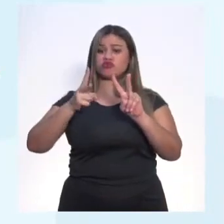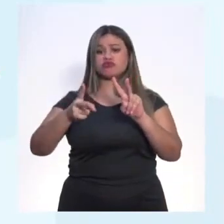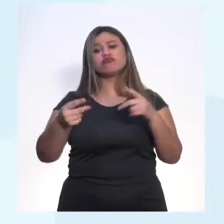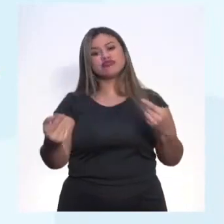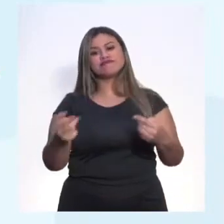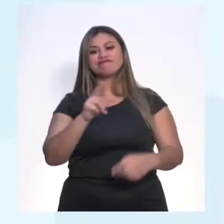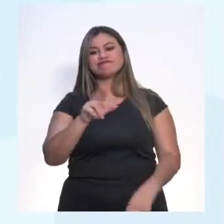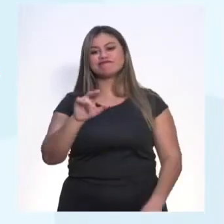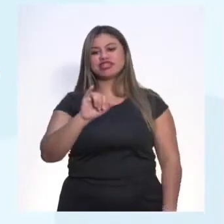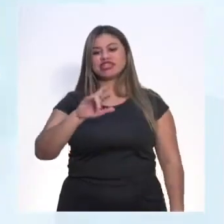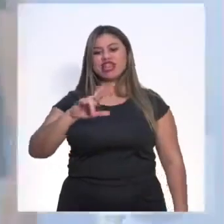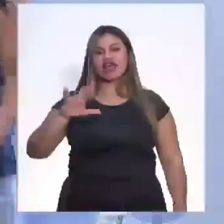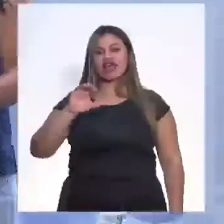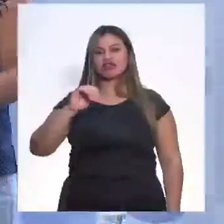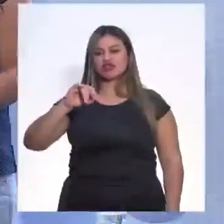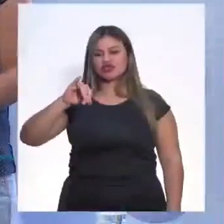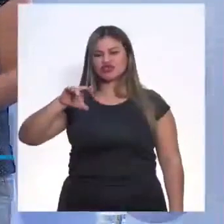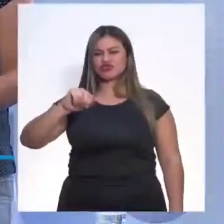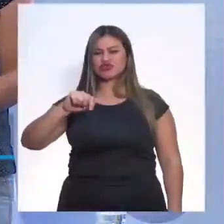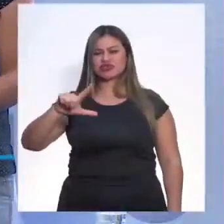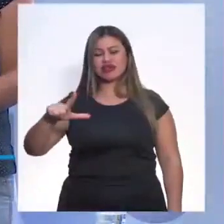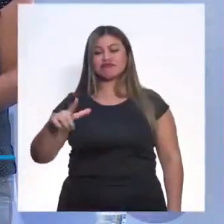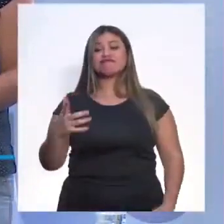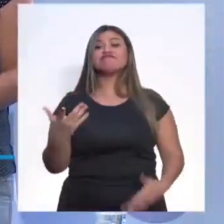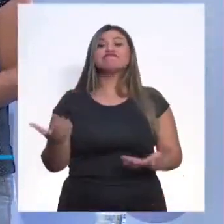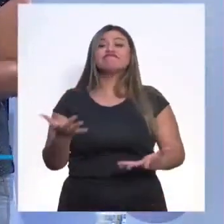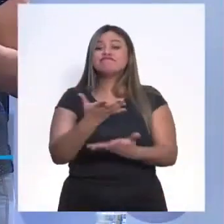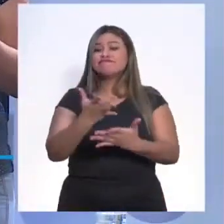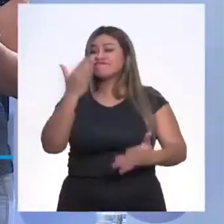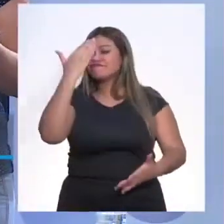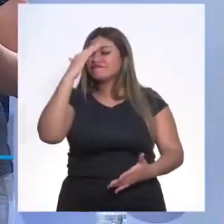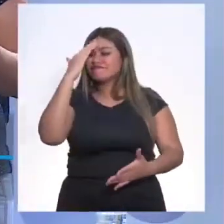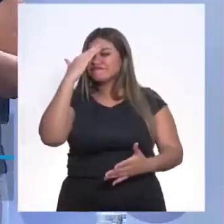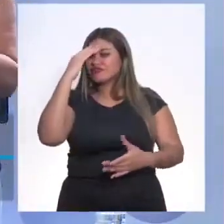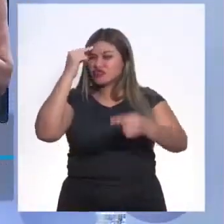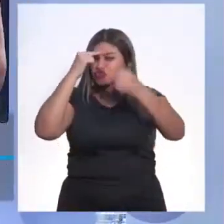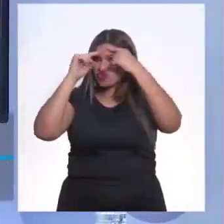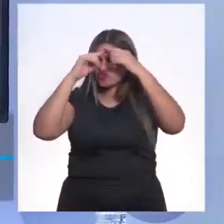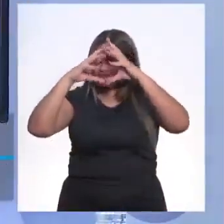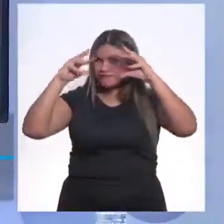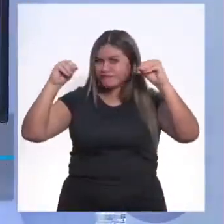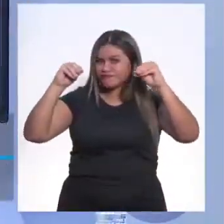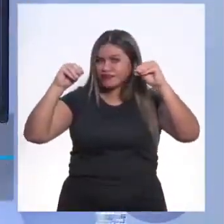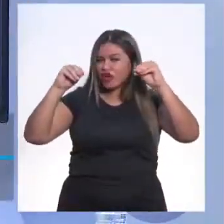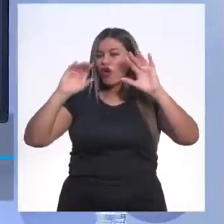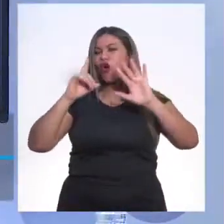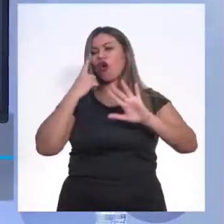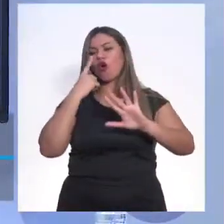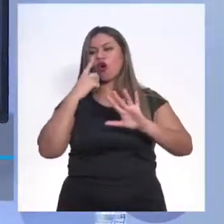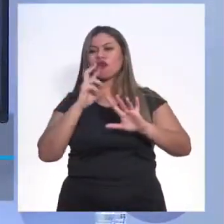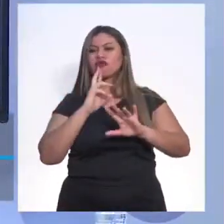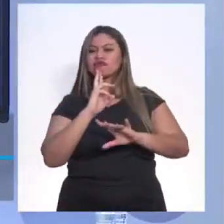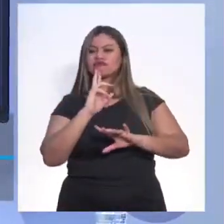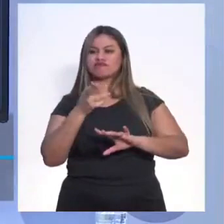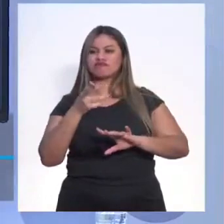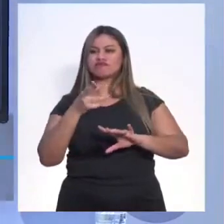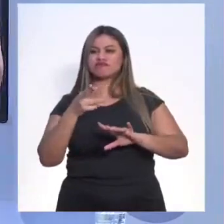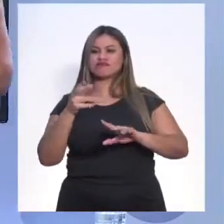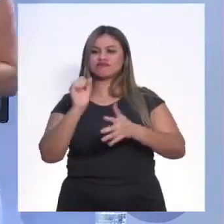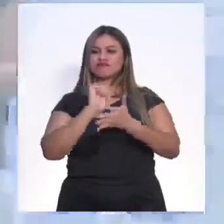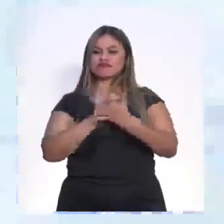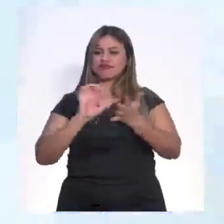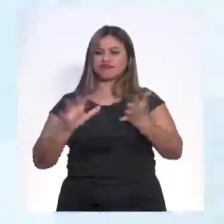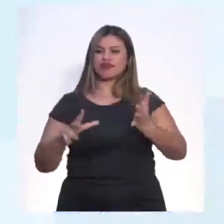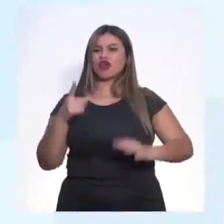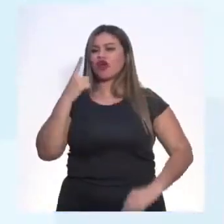irracional. E aí, será que vocês entenderam? Tiraram as dúvidas? Vou colocar para vocês a resolução da atividade.